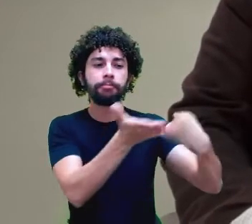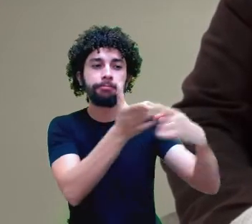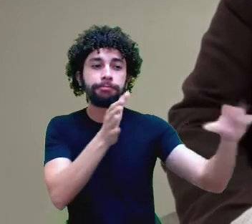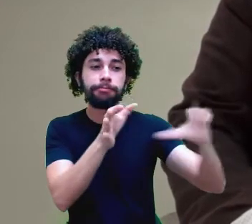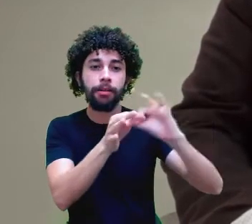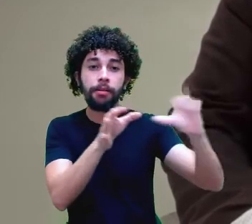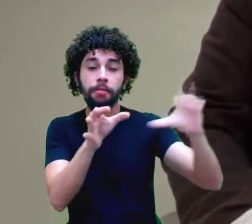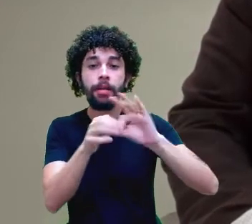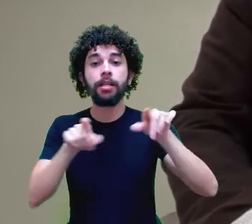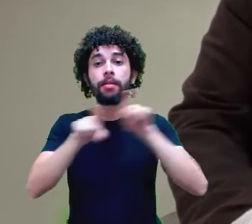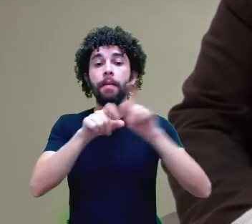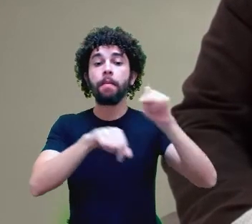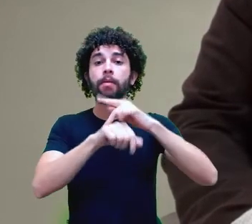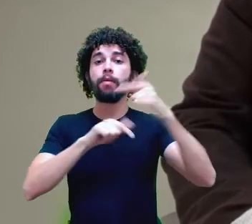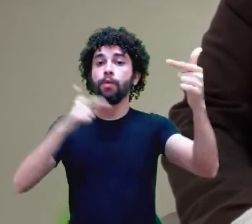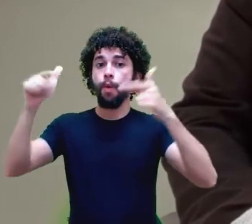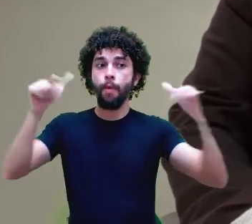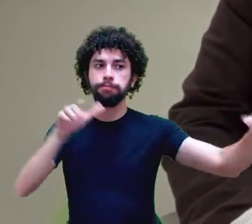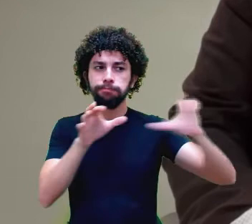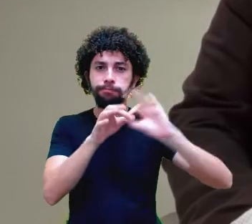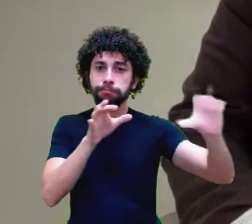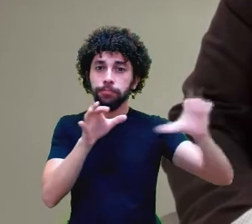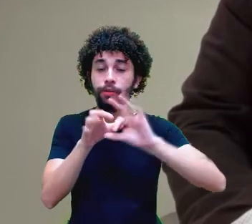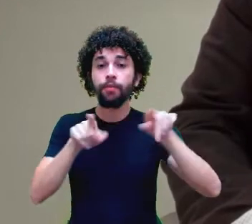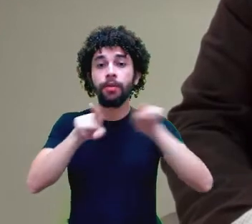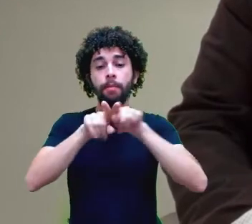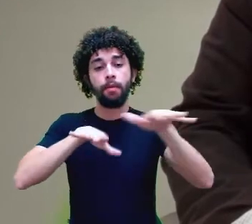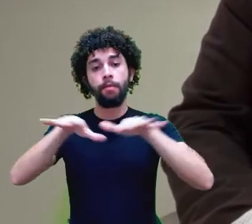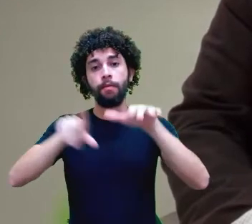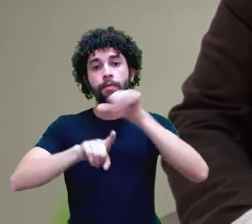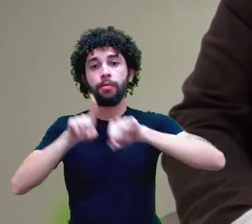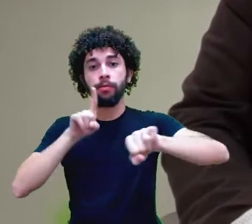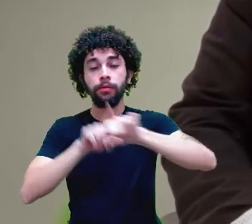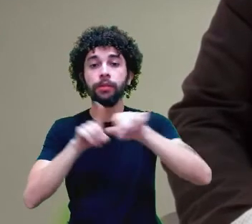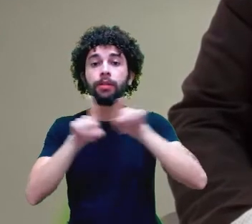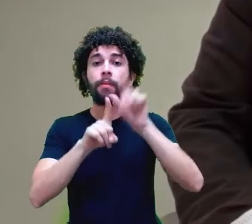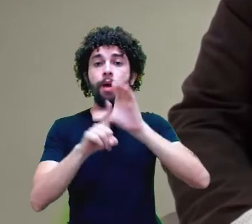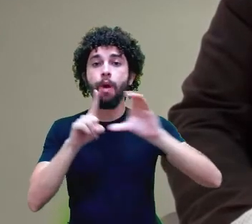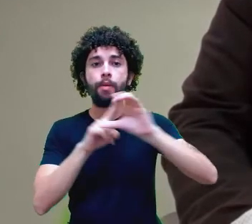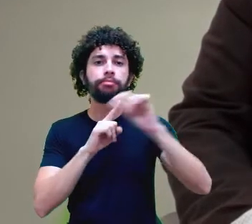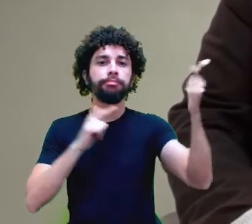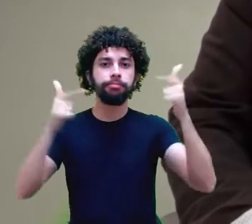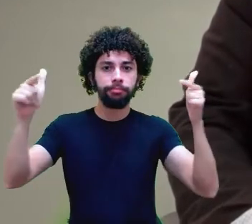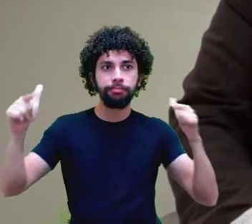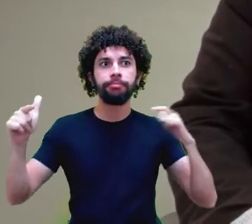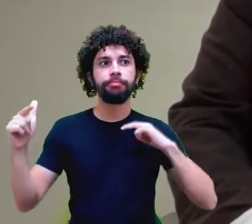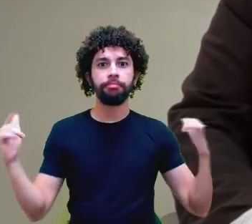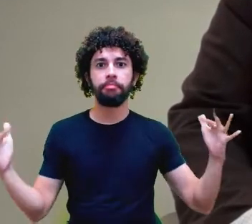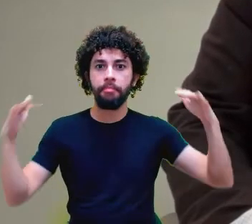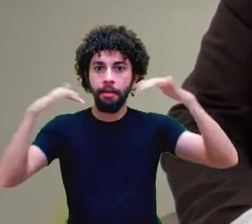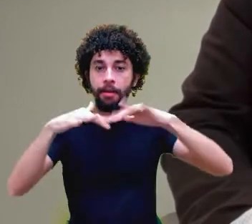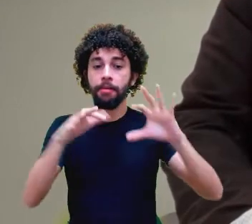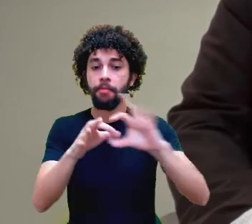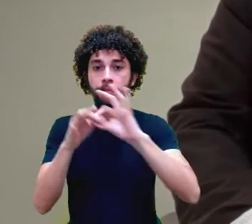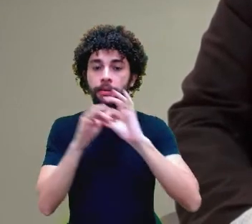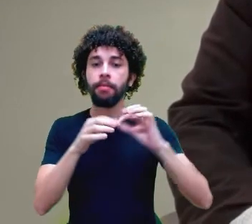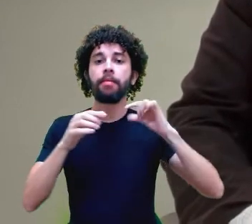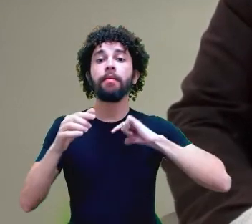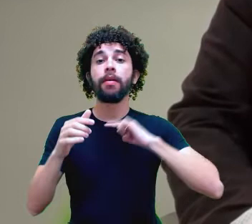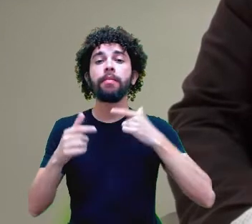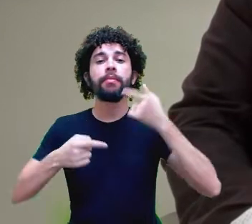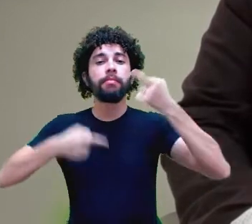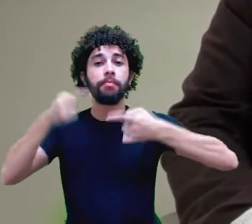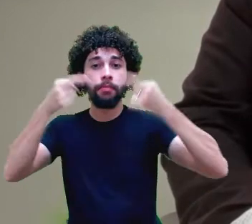institucionais e ampliar a internacionalização, aproximar os movimentos sociais e a comunidade externa dos nossos espaços